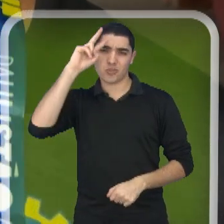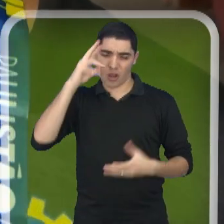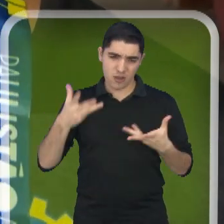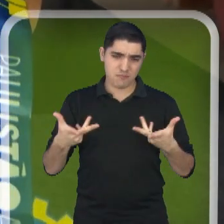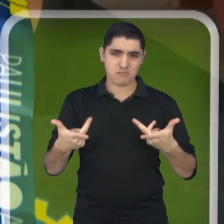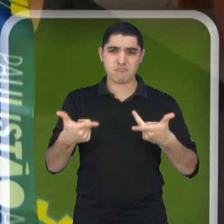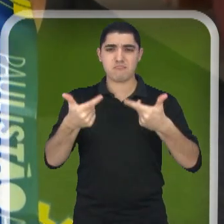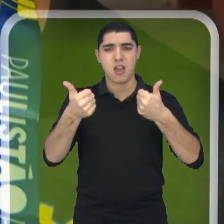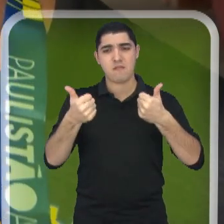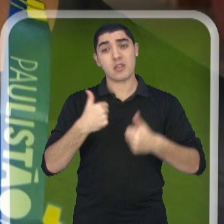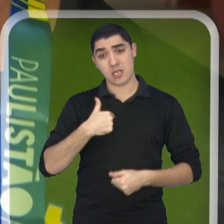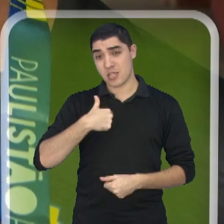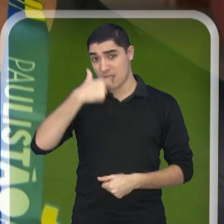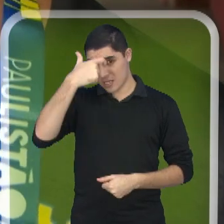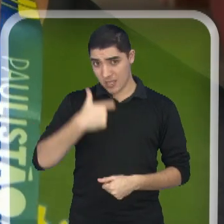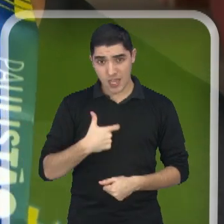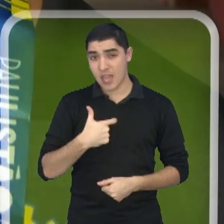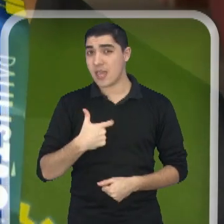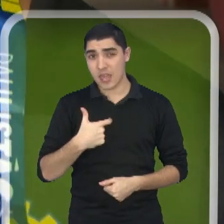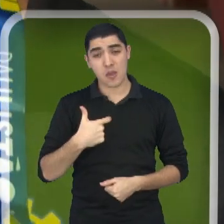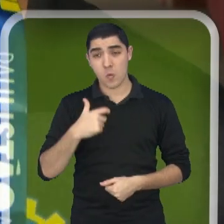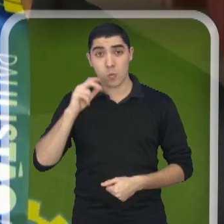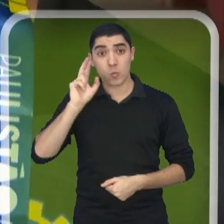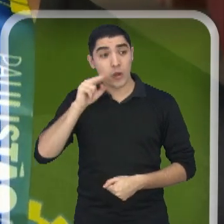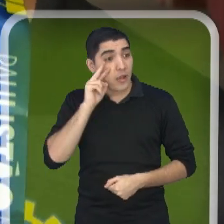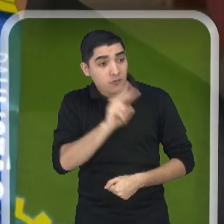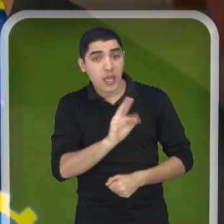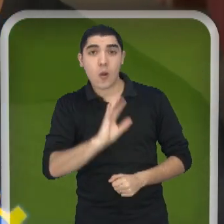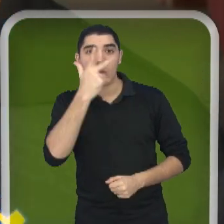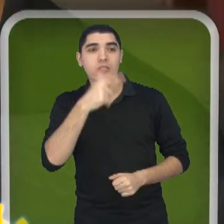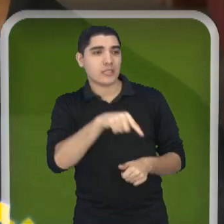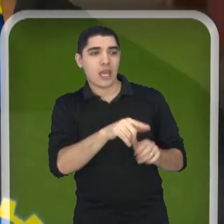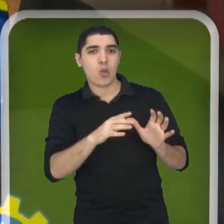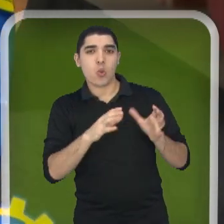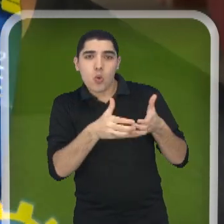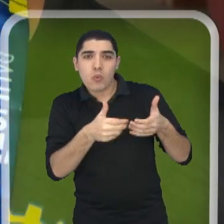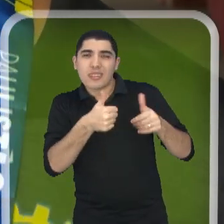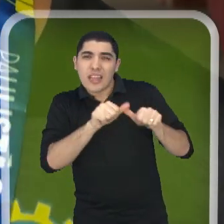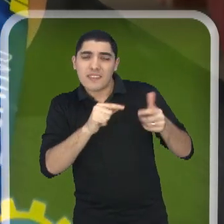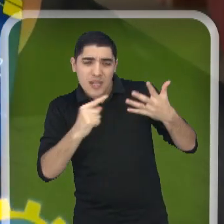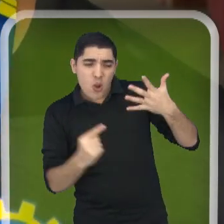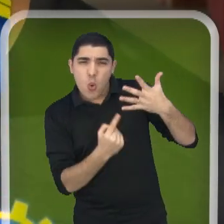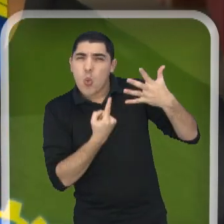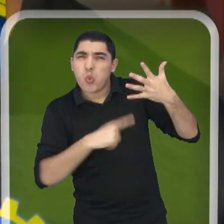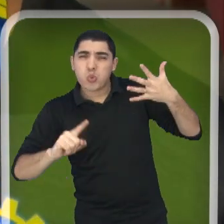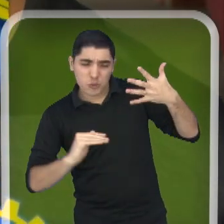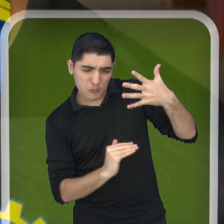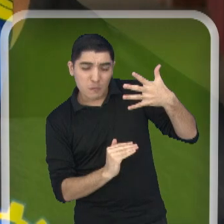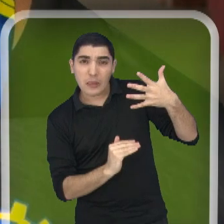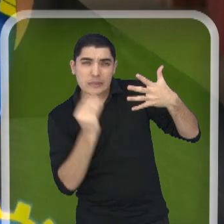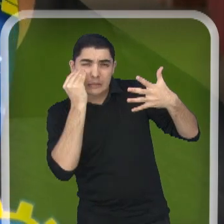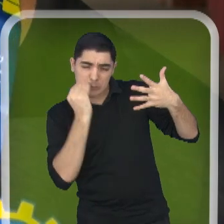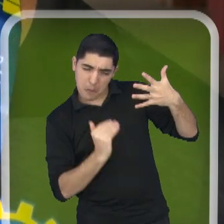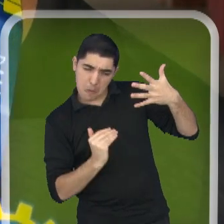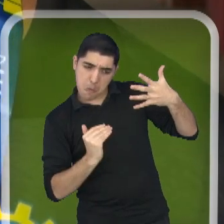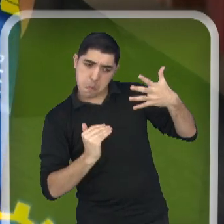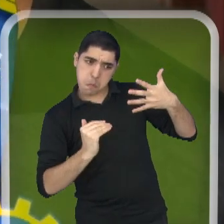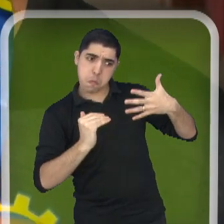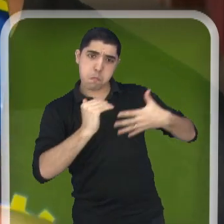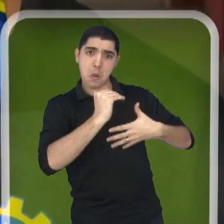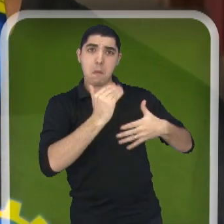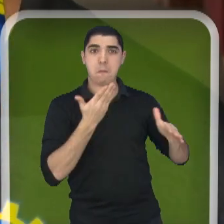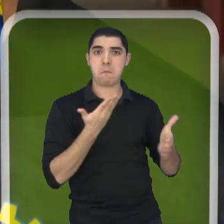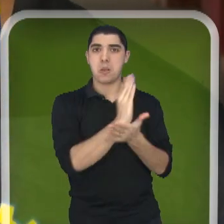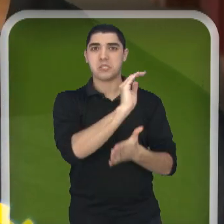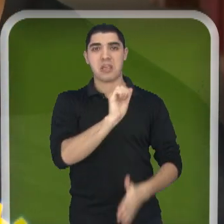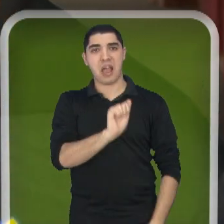que dificilmente a gente vê no futebol, um time lá em último buscar um objetivo tão grande que é o acesso de uma Série 3 para uma Série 2.